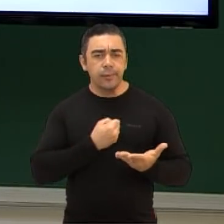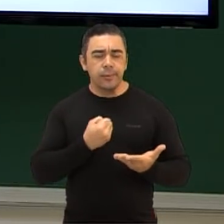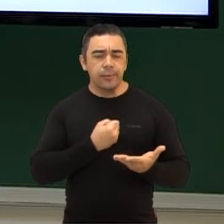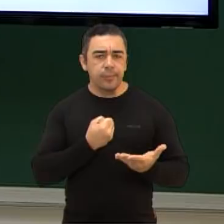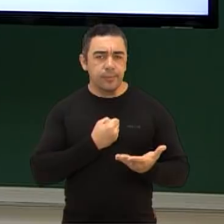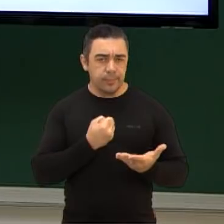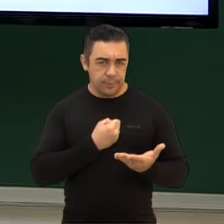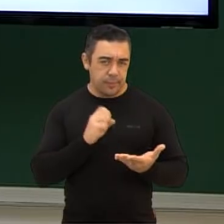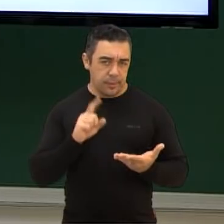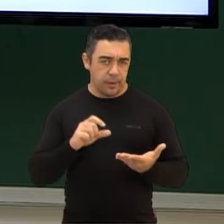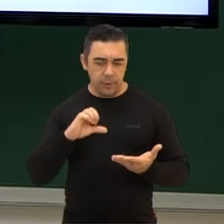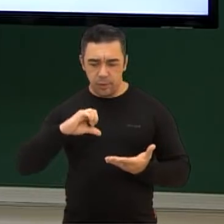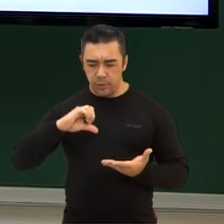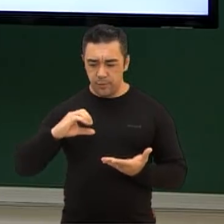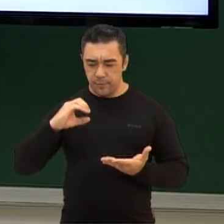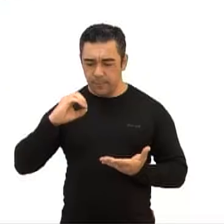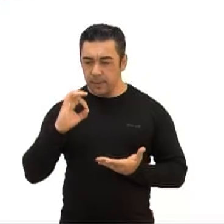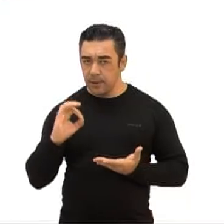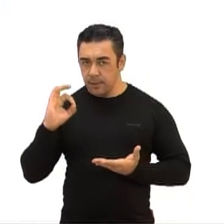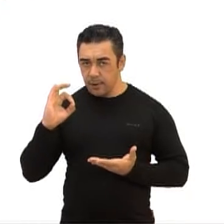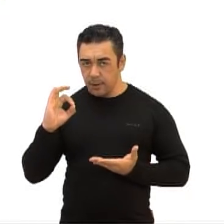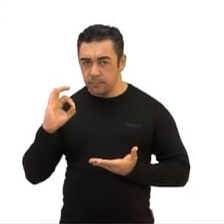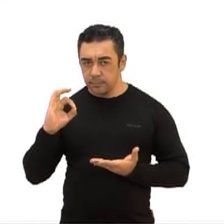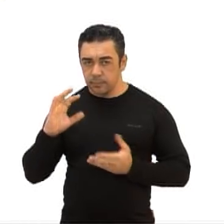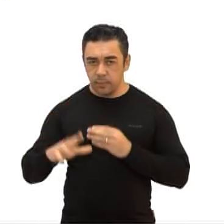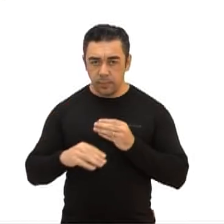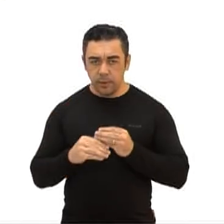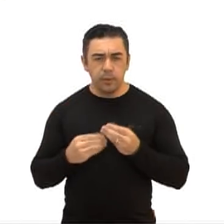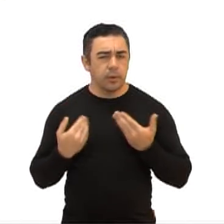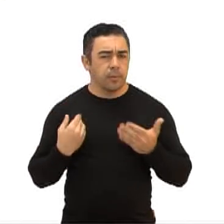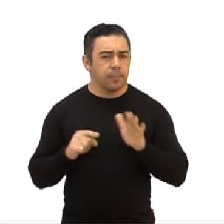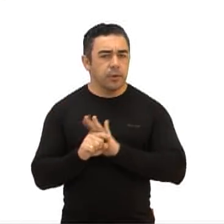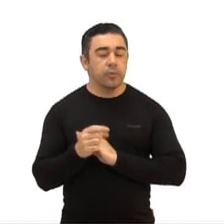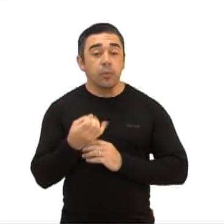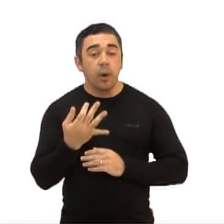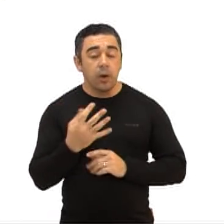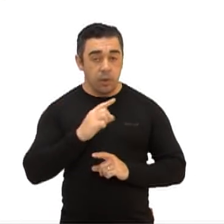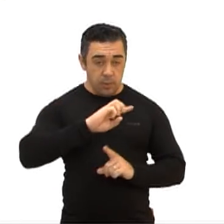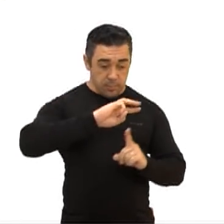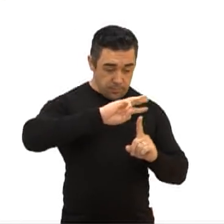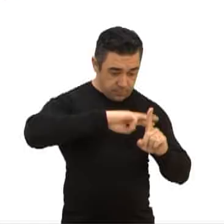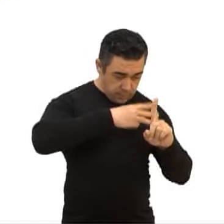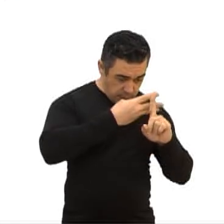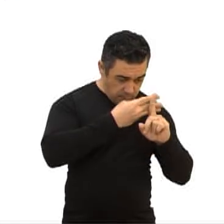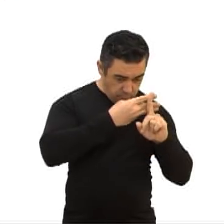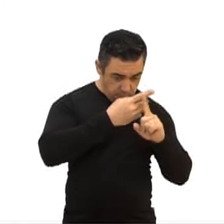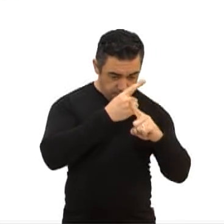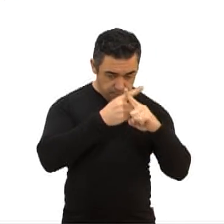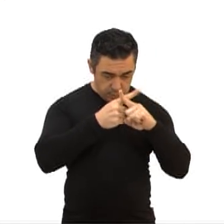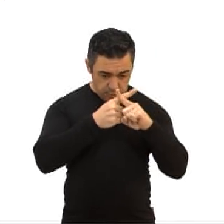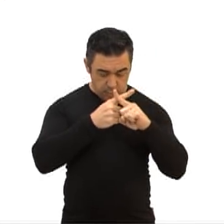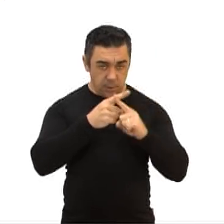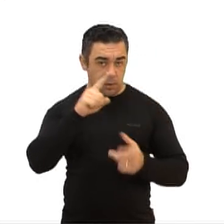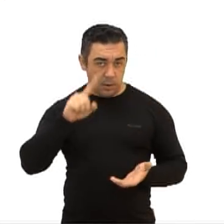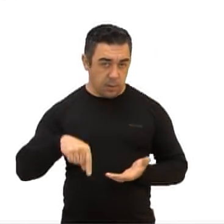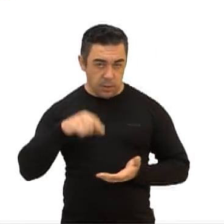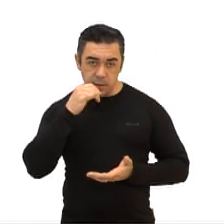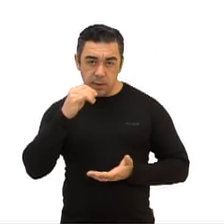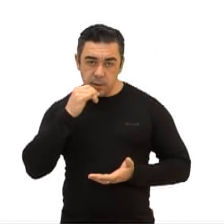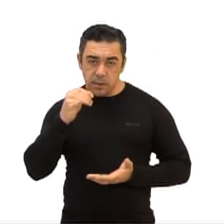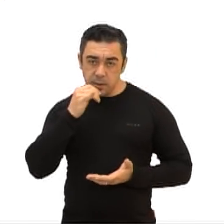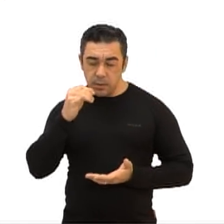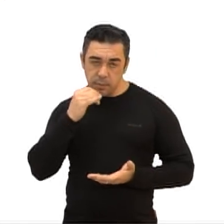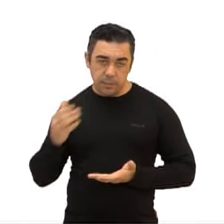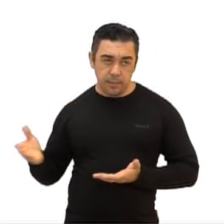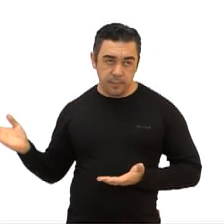90 graus. Então, qual é esse número que multiplicado por 3 é o triplo?